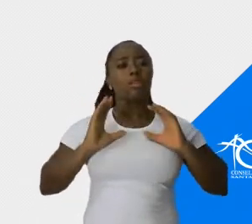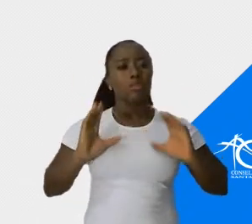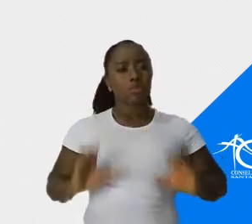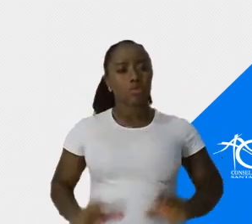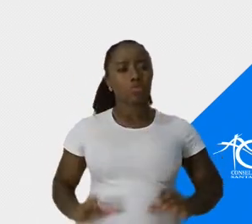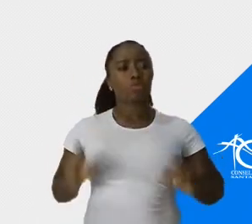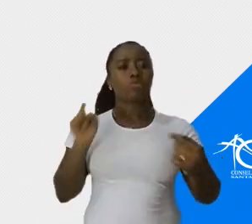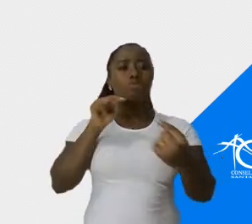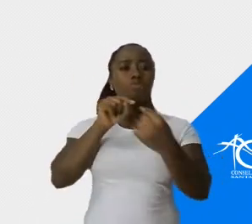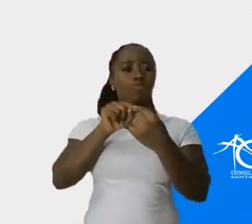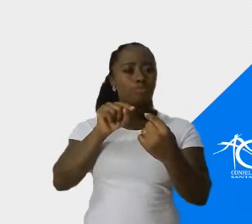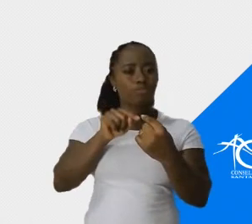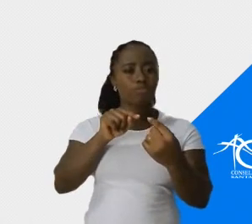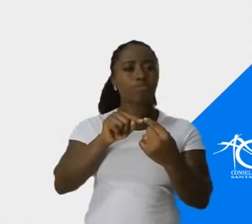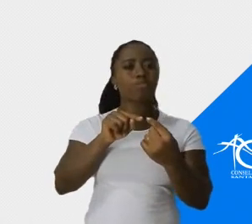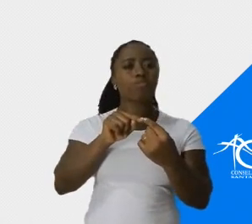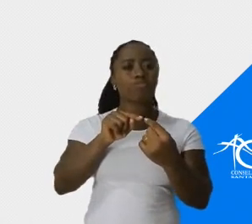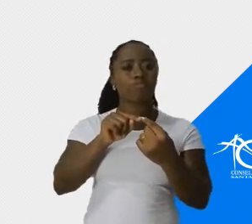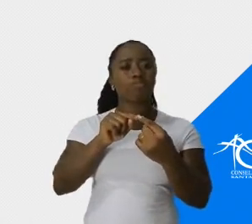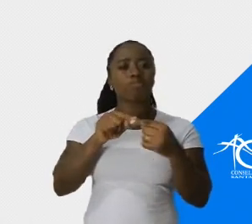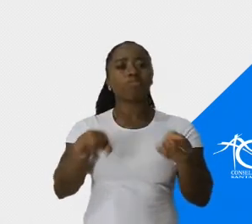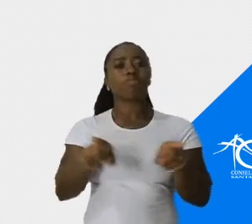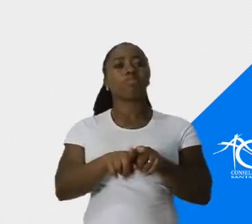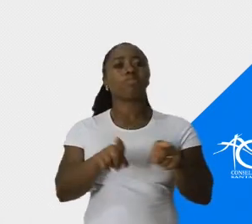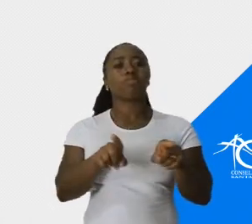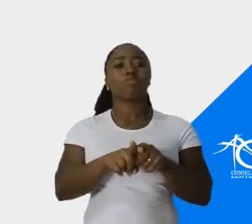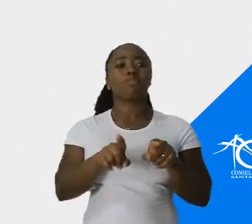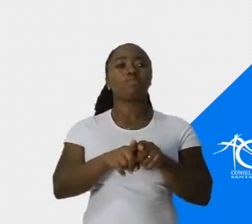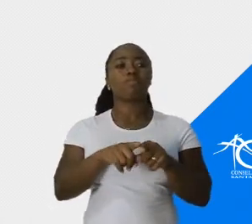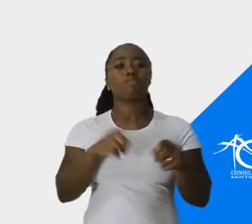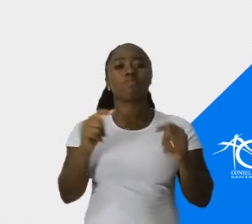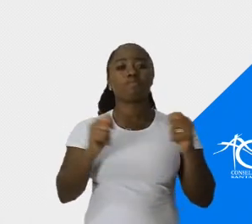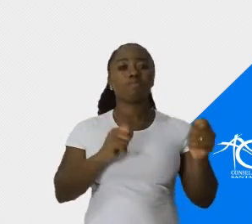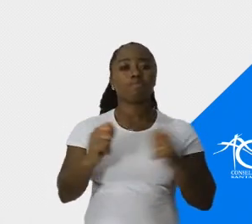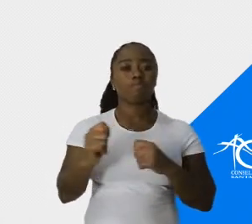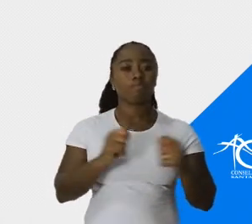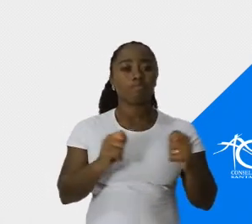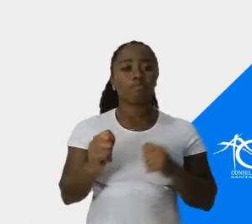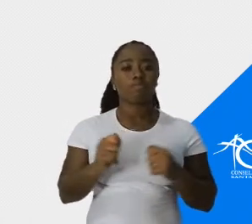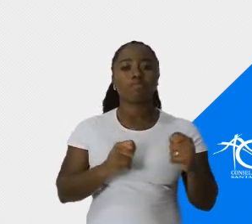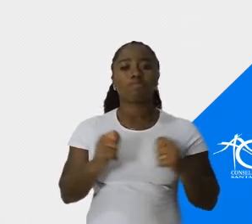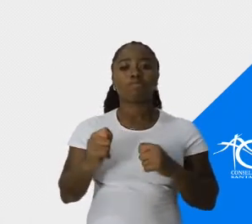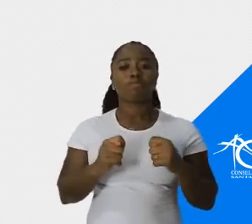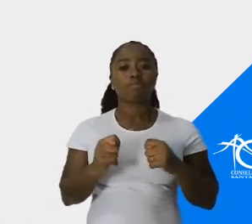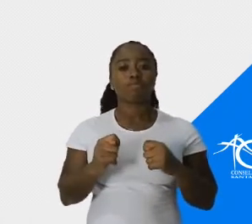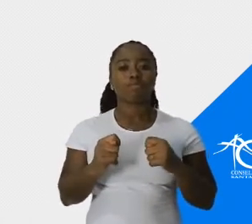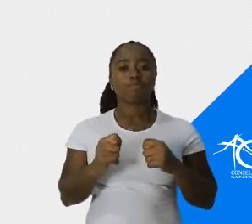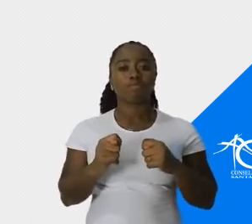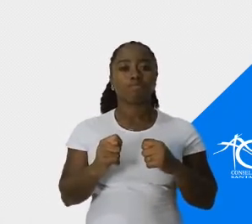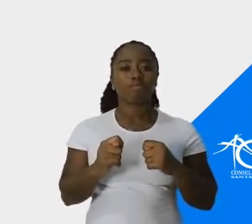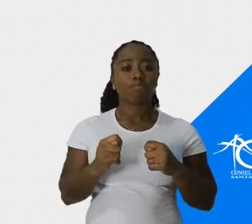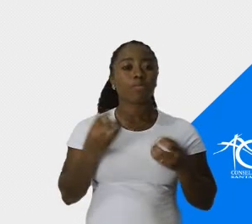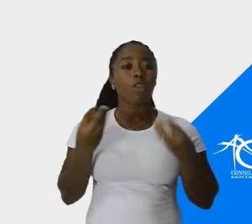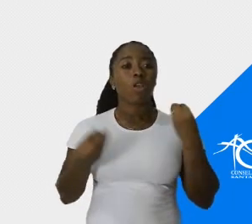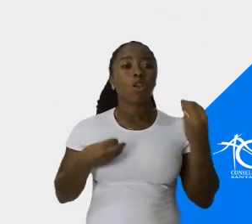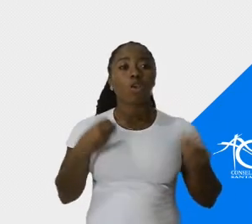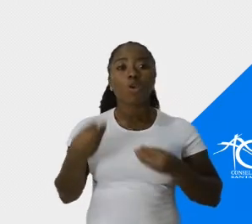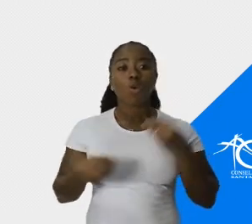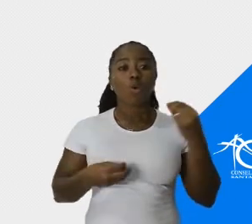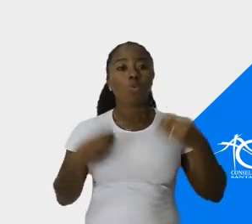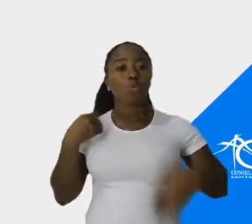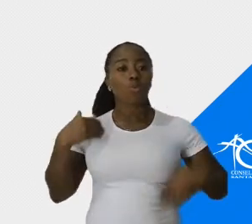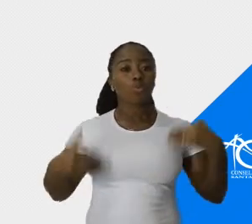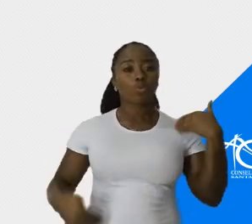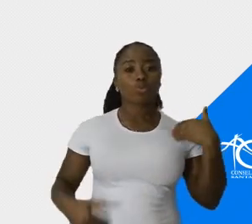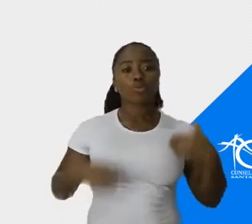e controlar, e aí é chamado controle inibitório, controlar um pouco o tipo de reação que você pode produzir nesse ambiente, exatamente porque é um ambiente